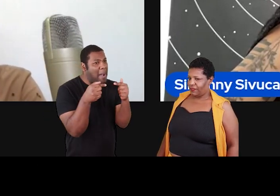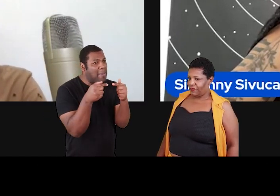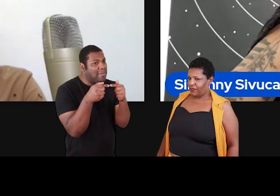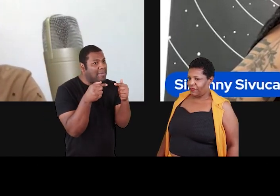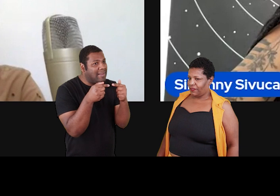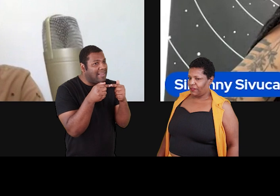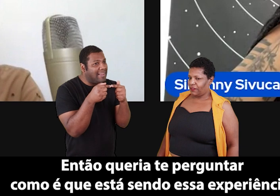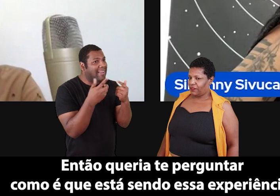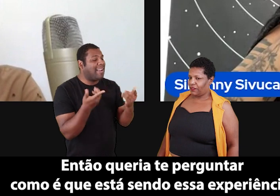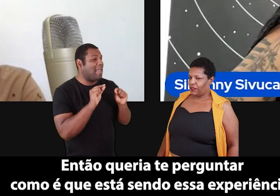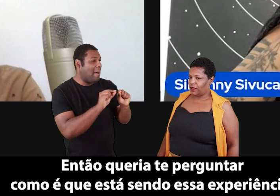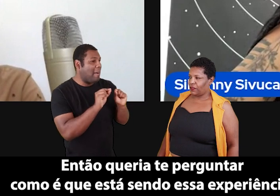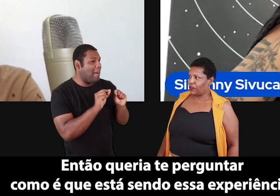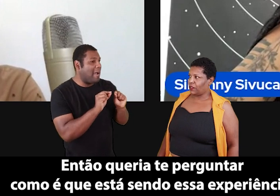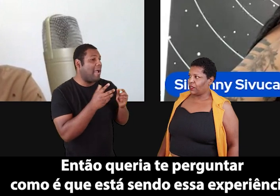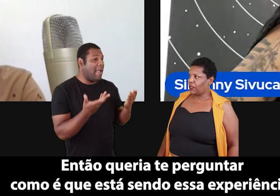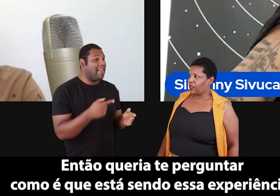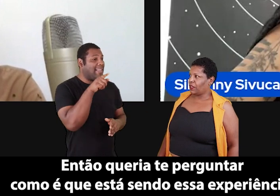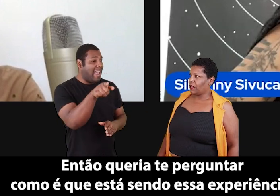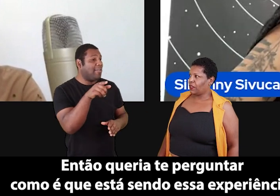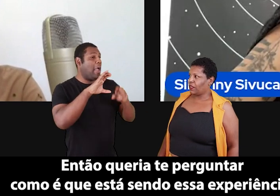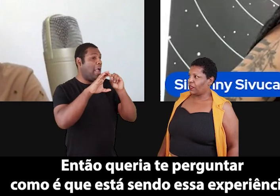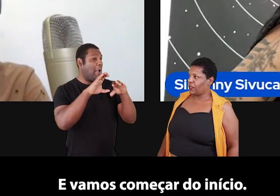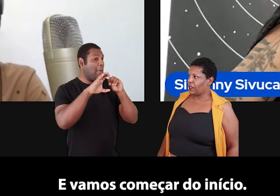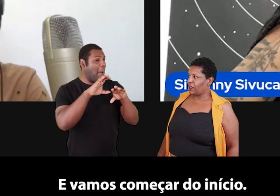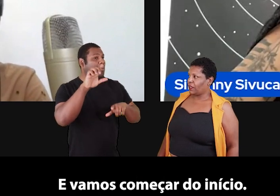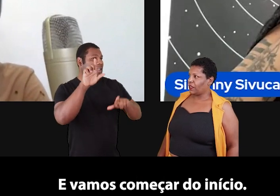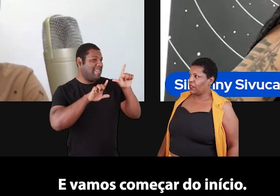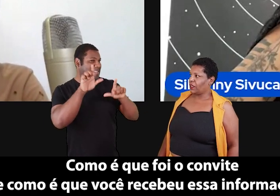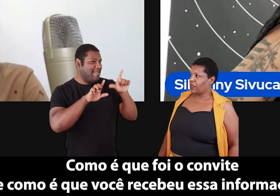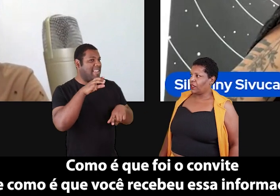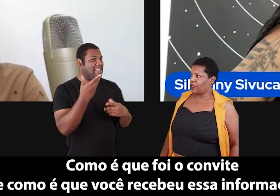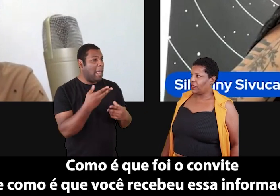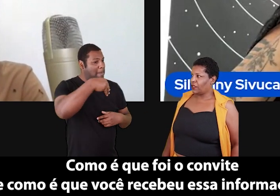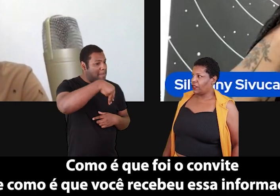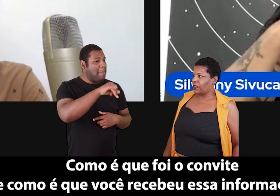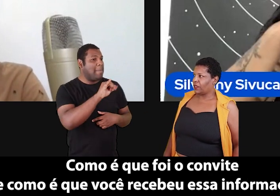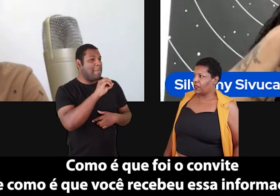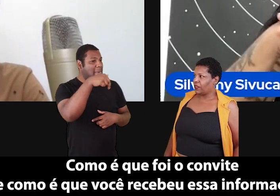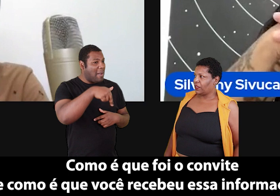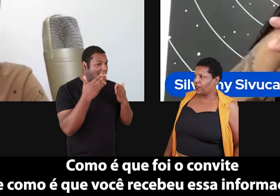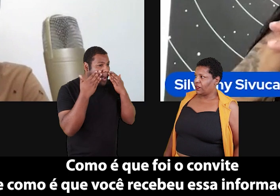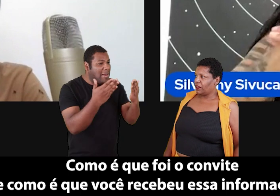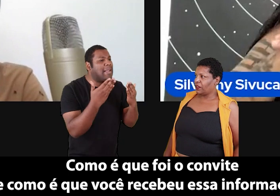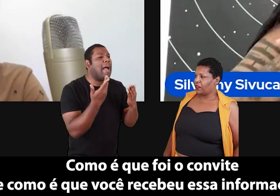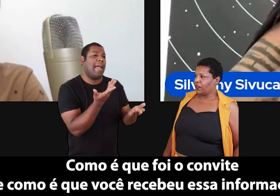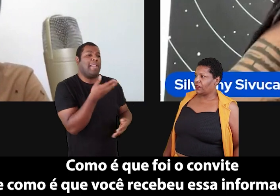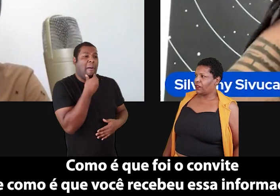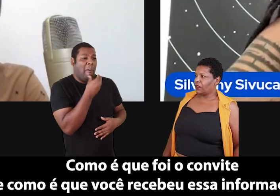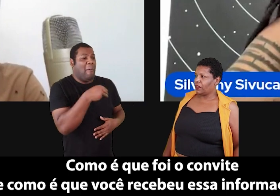do Mion, né? Então, eu queria te perguntar como é que está sendo essa experiência e vamos começar do início, né? Como é que foi o convite? Né? Como é